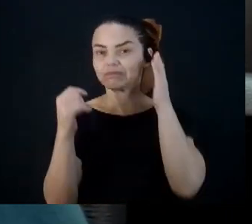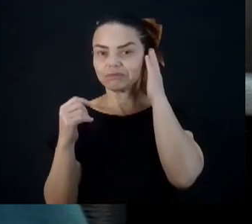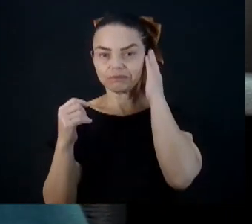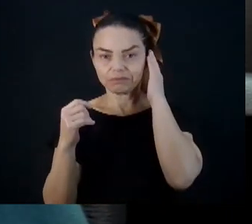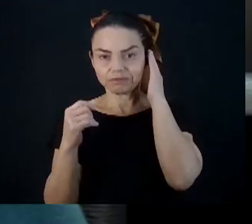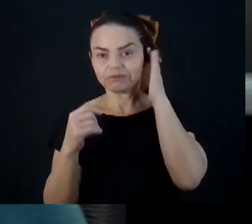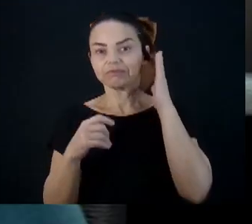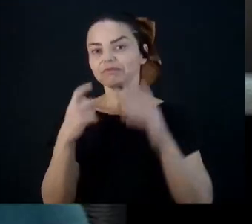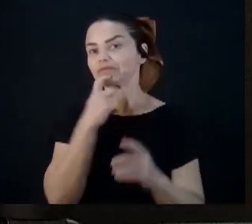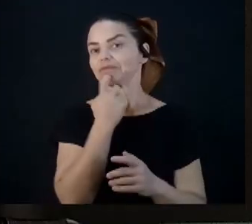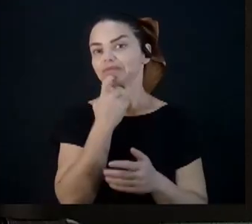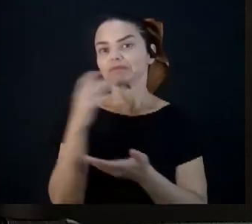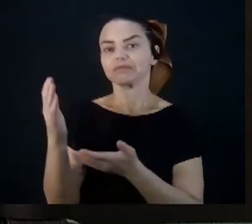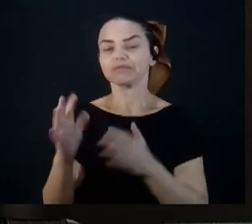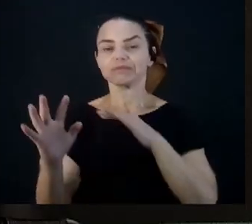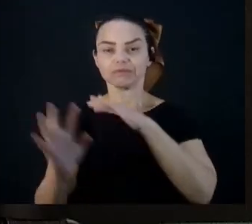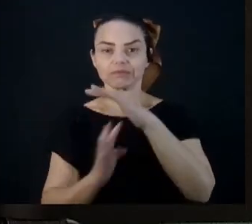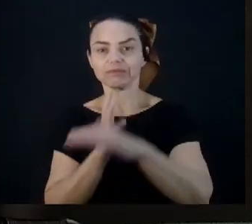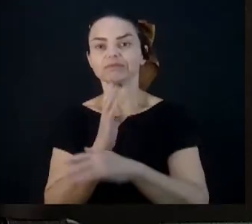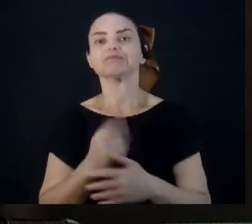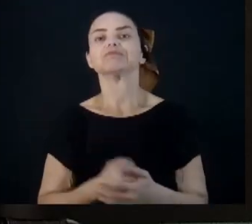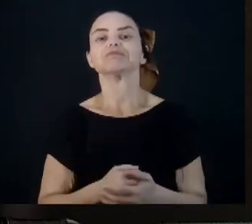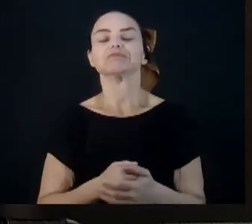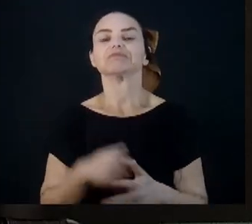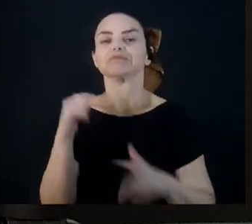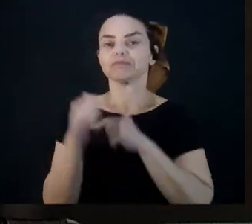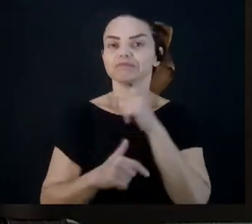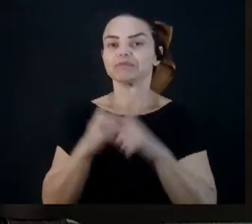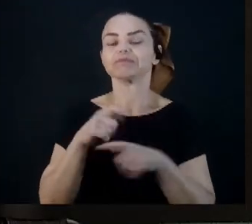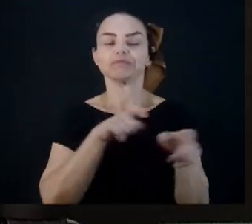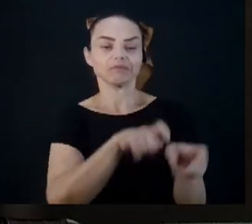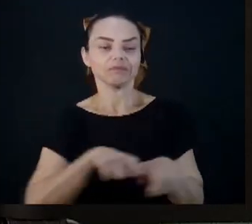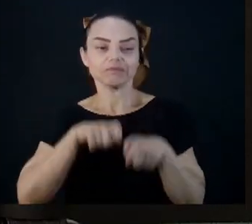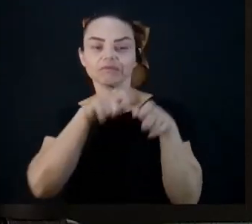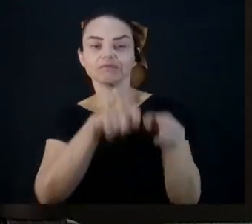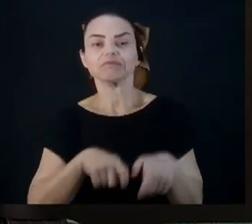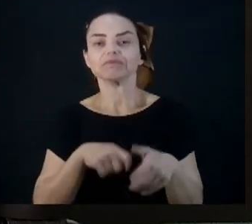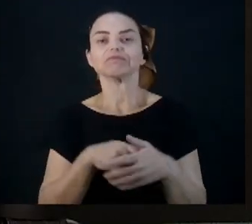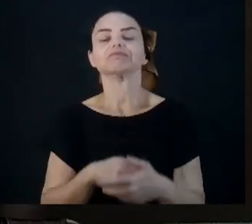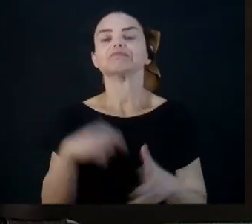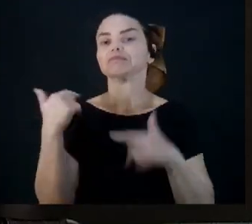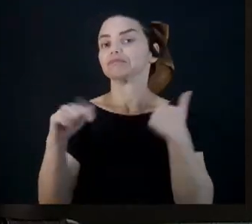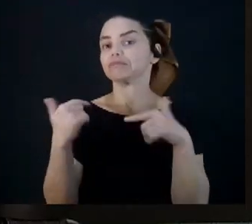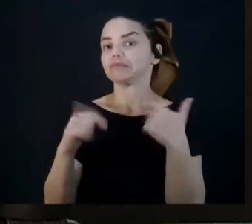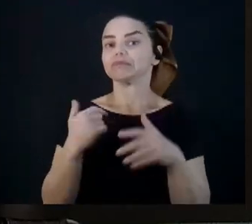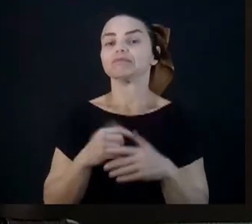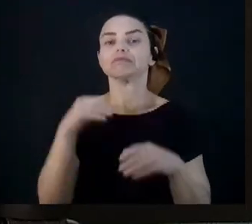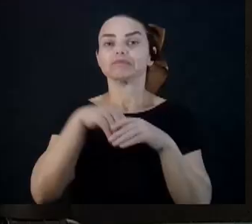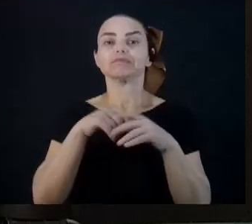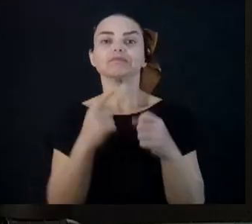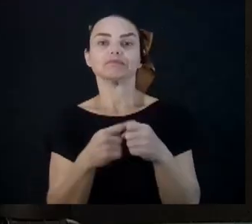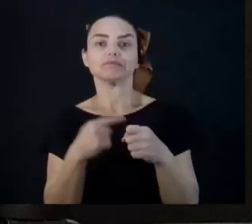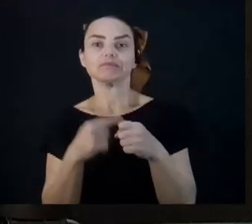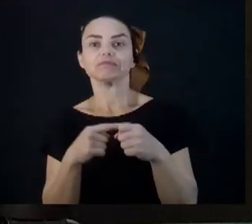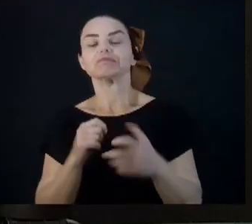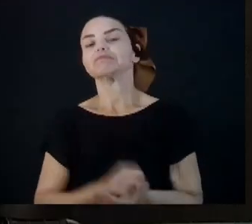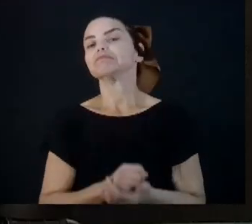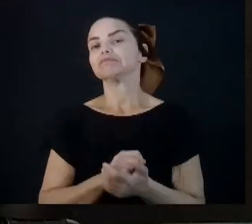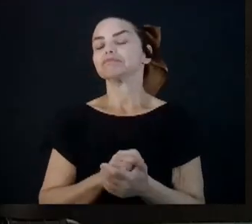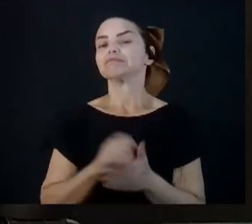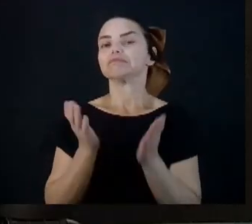recebeu muitos estrangeiros para trabalhar em lavouras ou para fazer o trabalho mesmo dentro da cidade, mas é um livro que tem